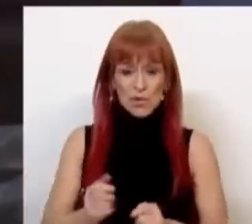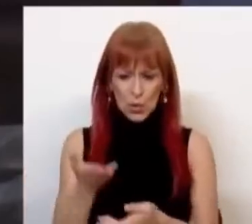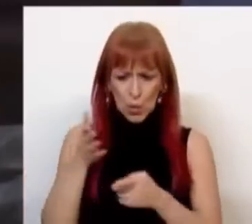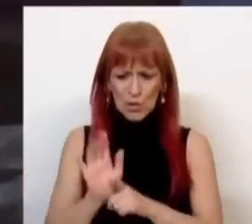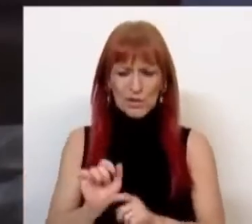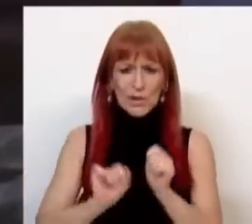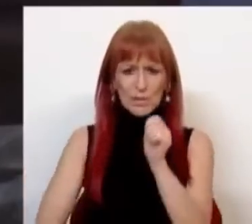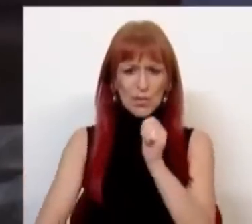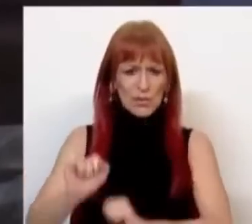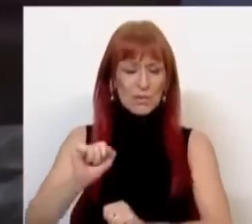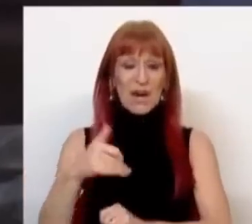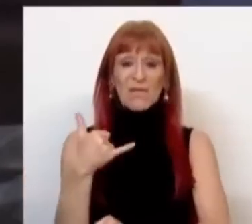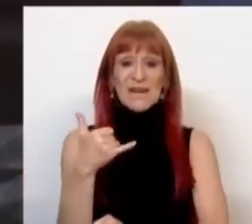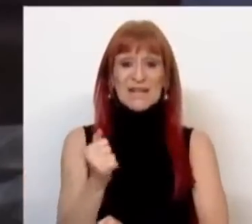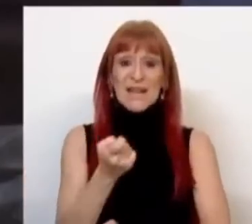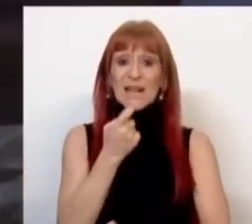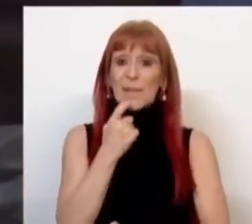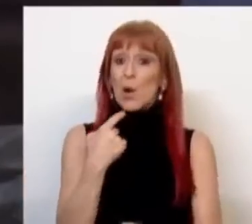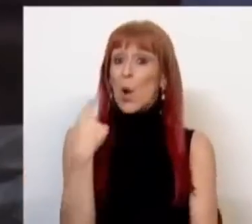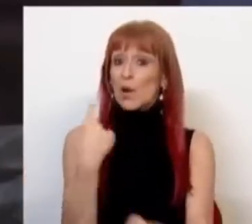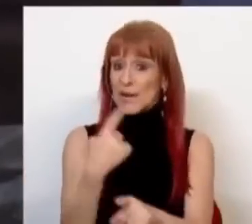de 25 de abril.